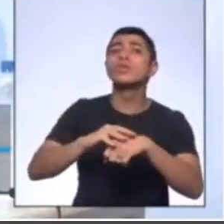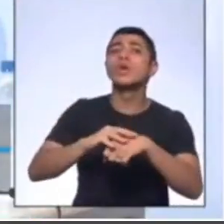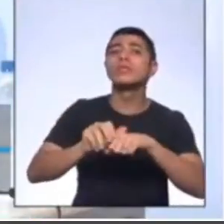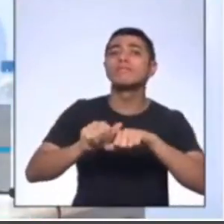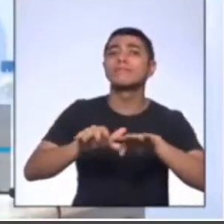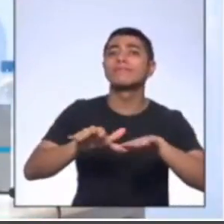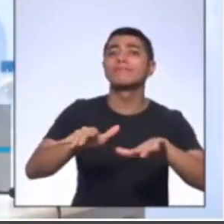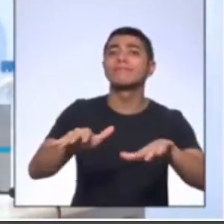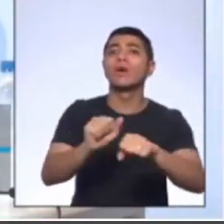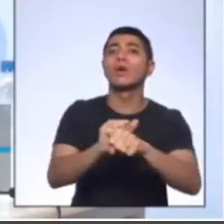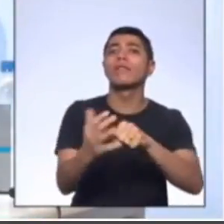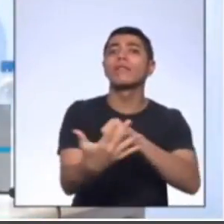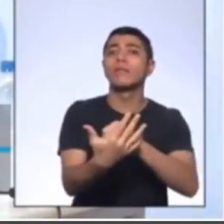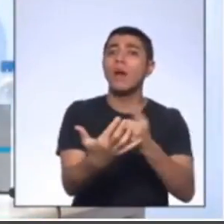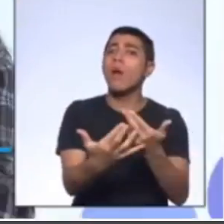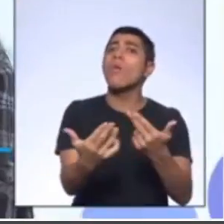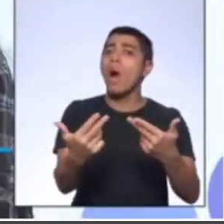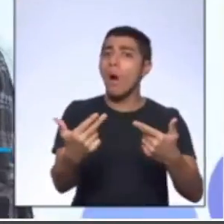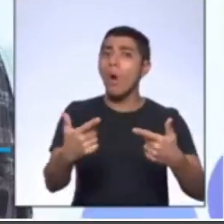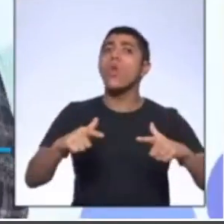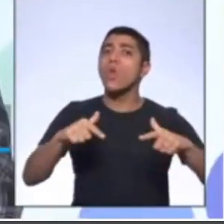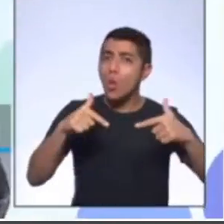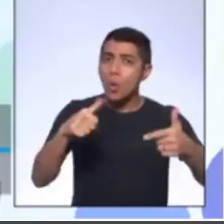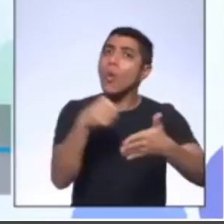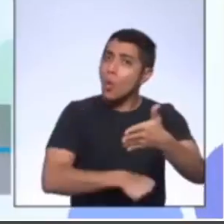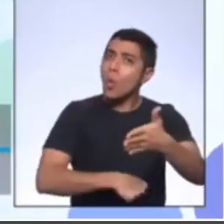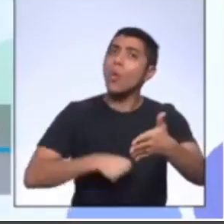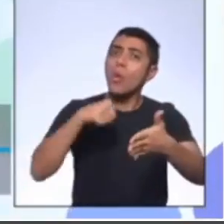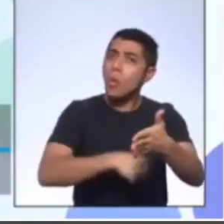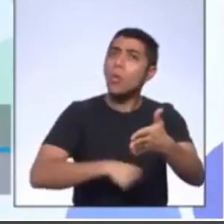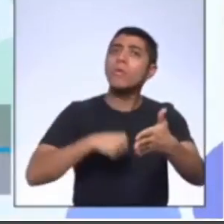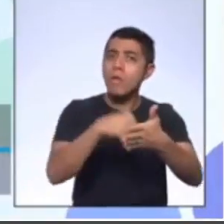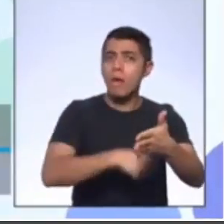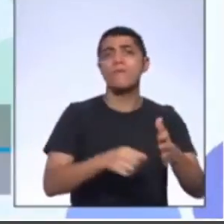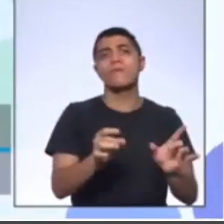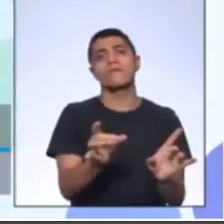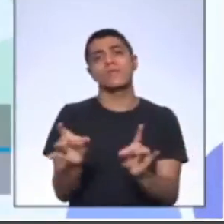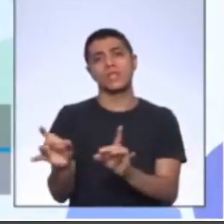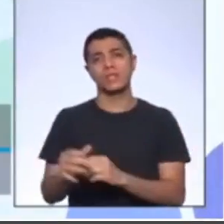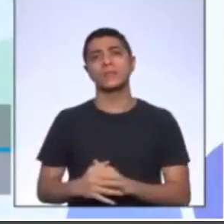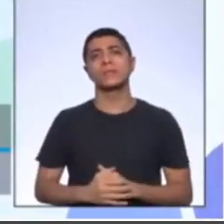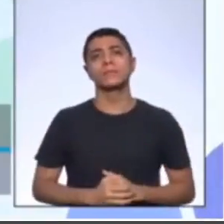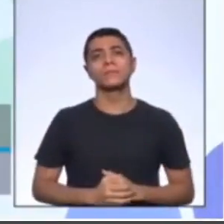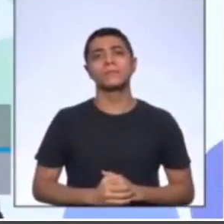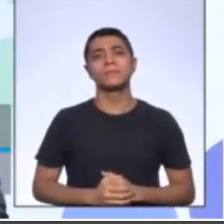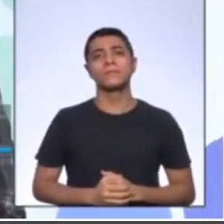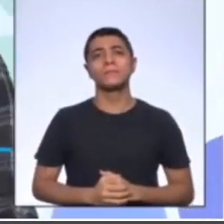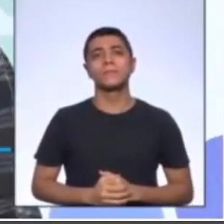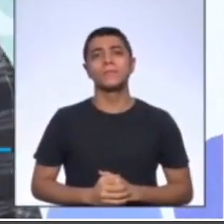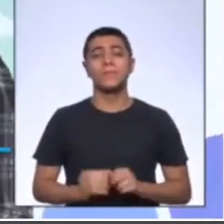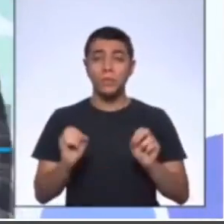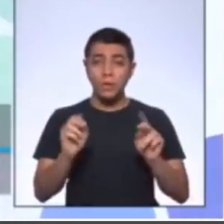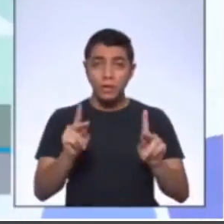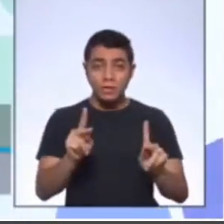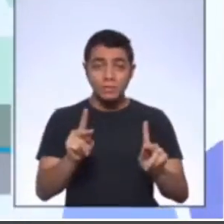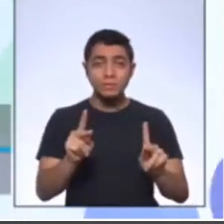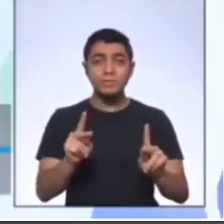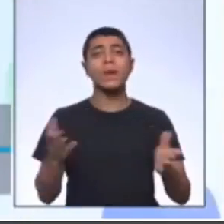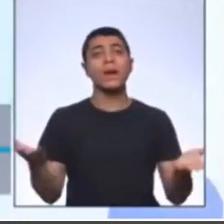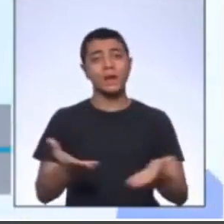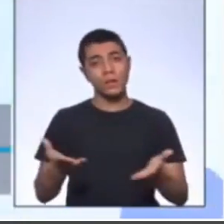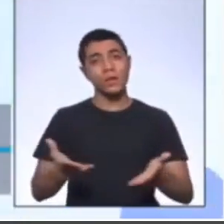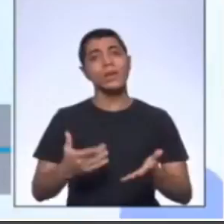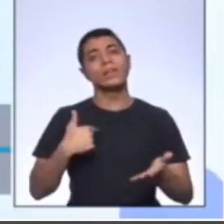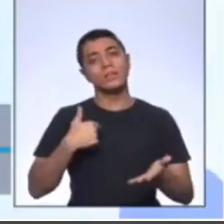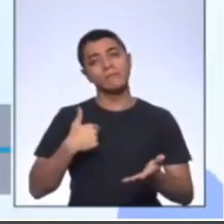é uma guerra guerra também né travando uma guerra de área né é bom então gente agora né vou passar